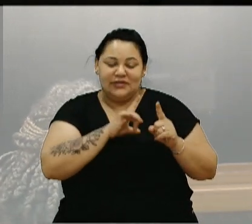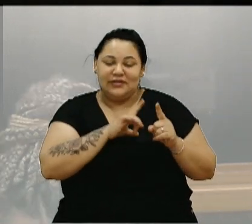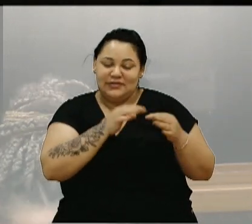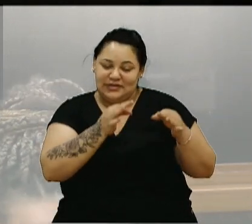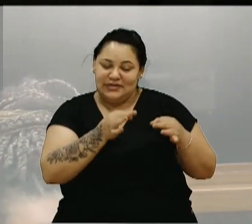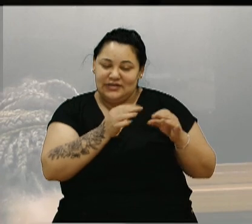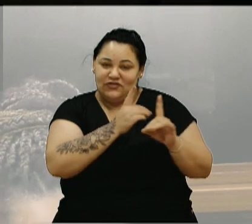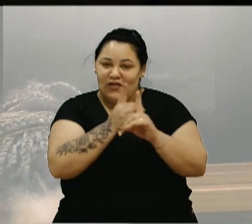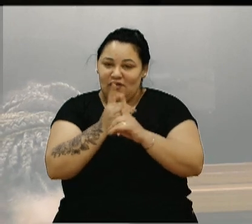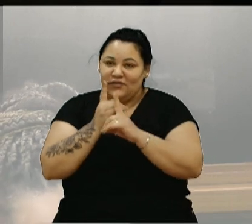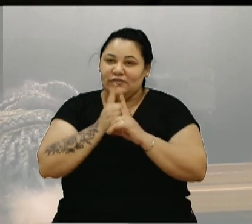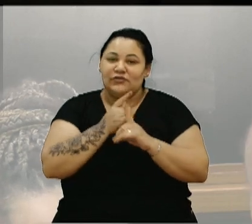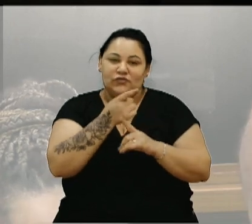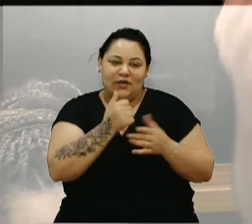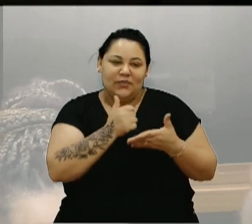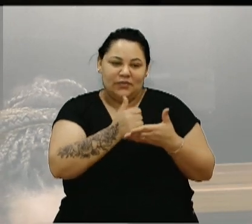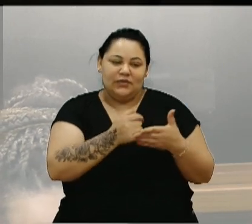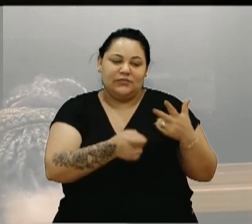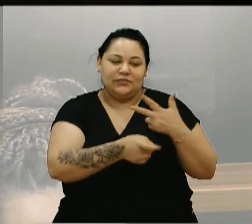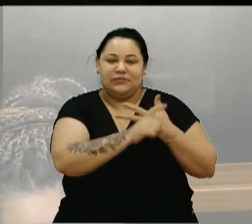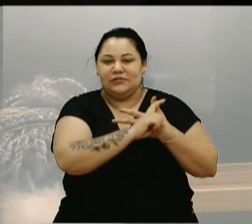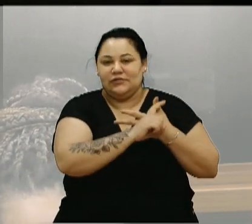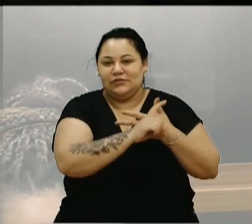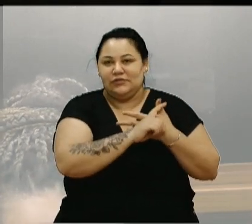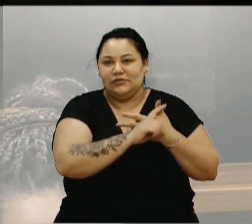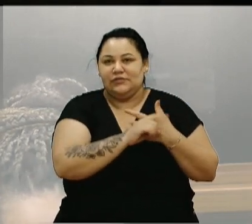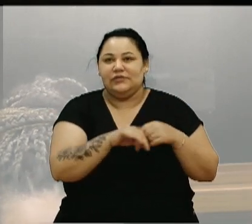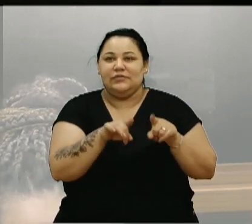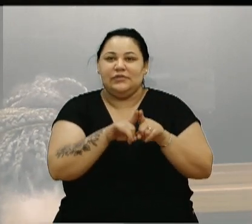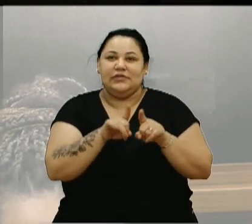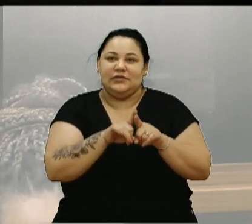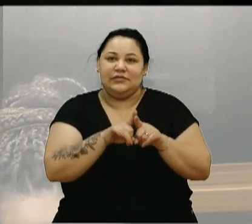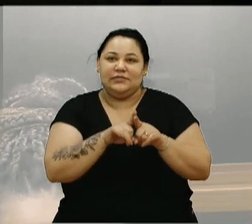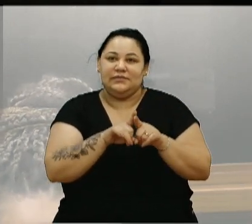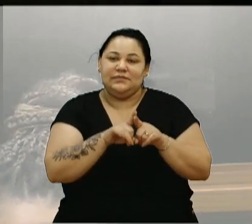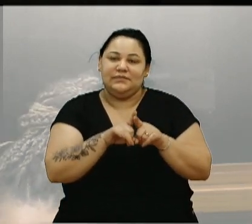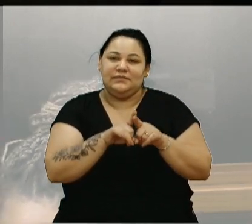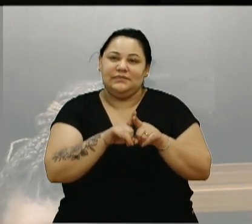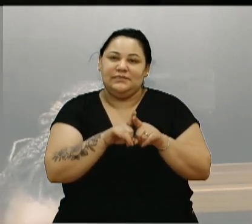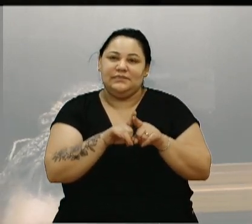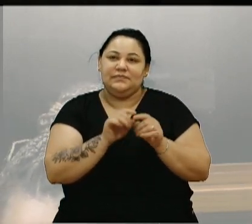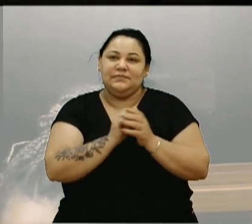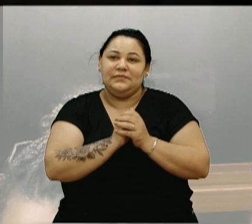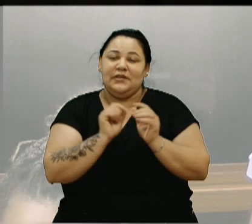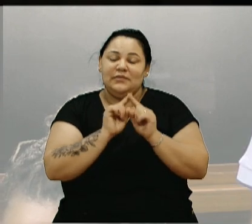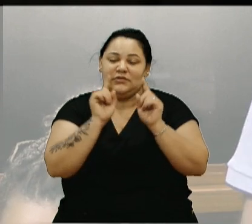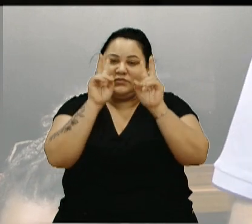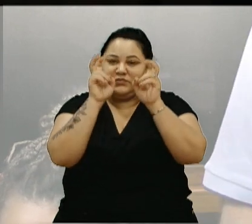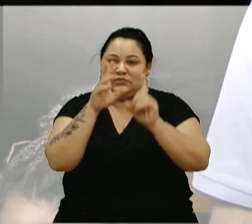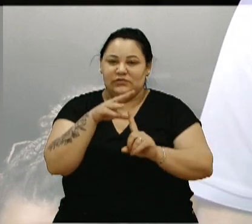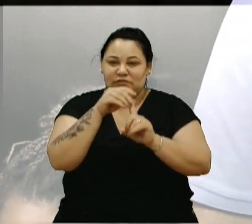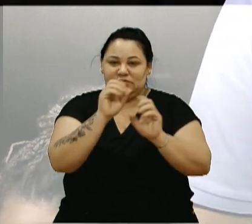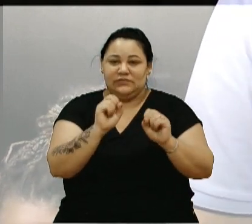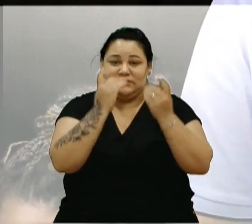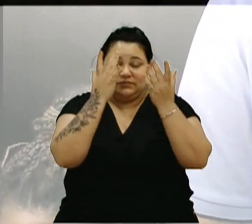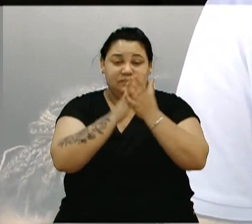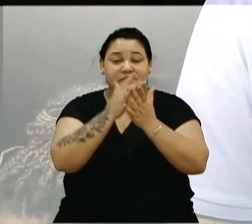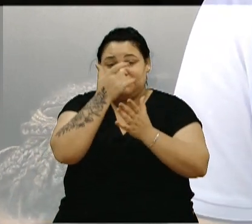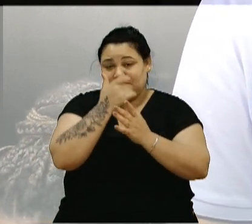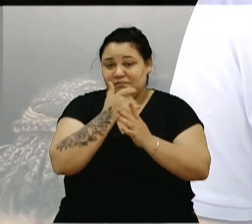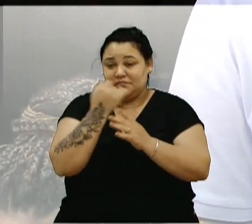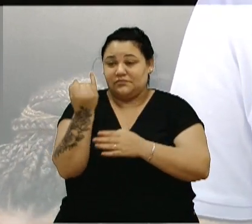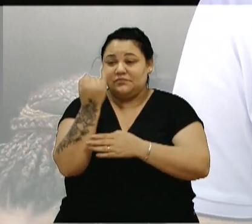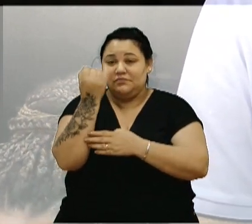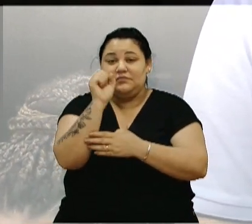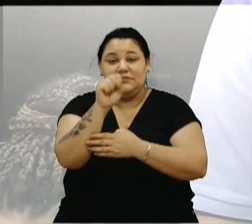contribuindo, seja no Poder Executivo, na sociedade civil, no terceiro setor. Mas sobre o tema da festa, acho relevante,